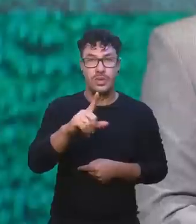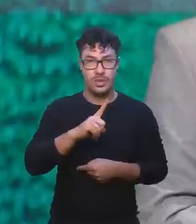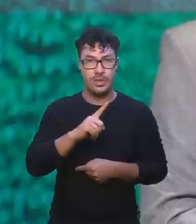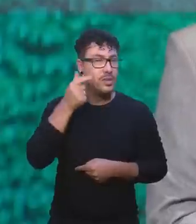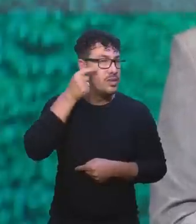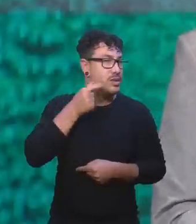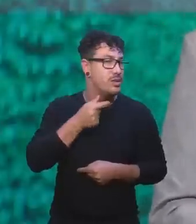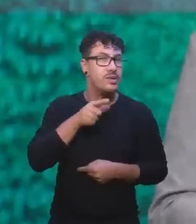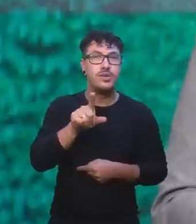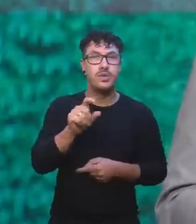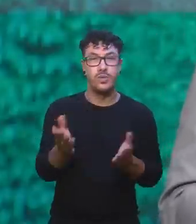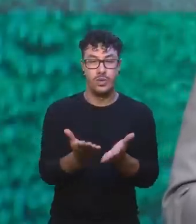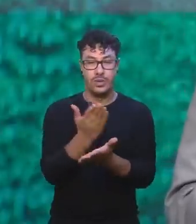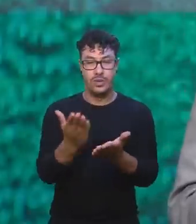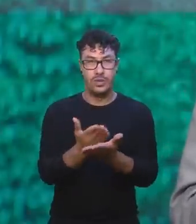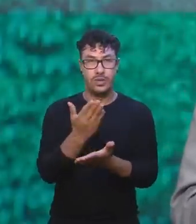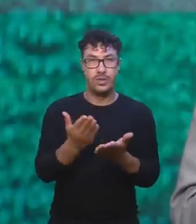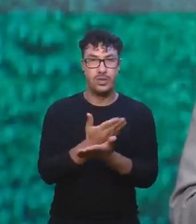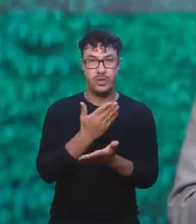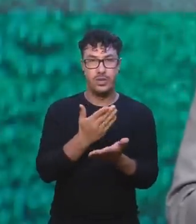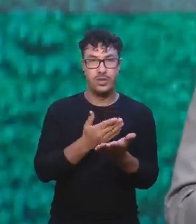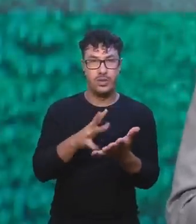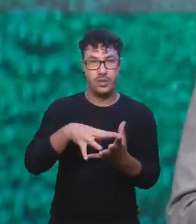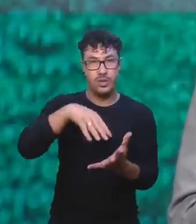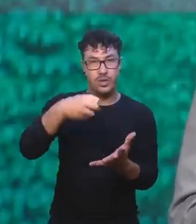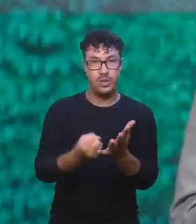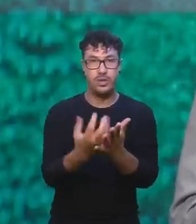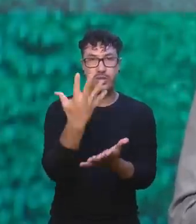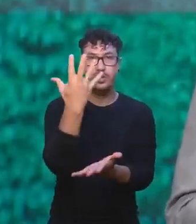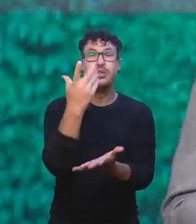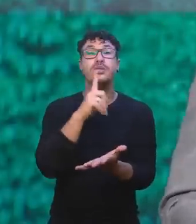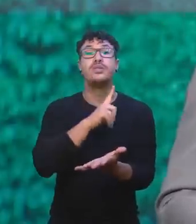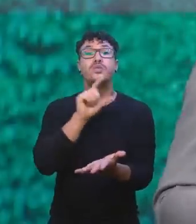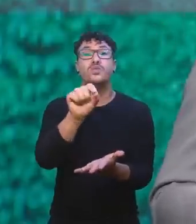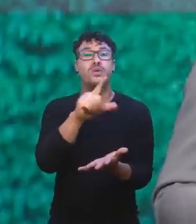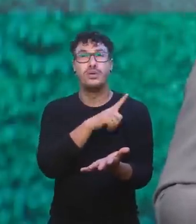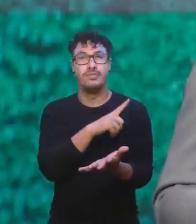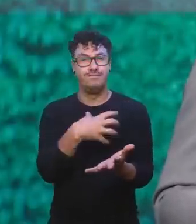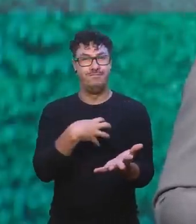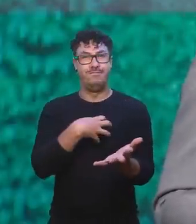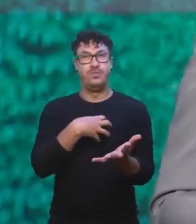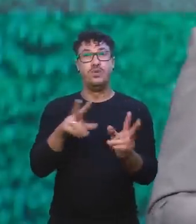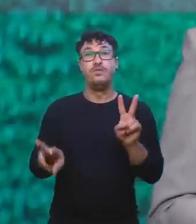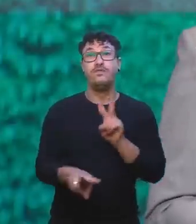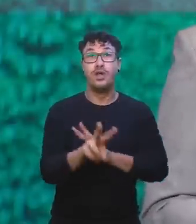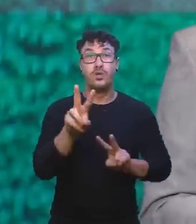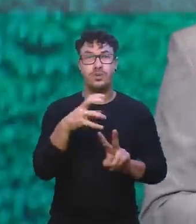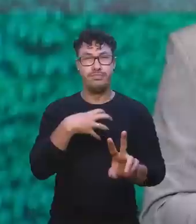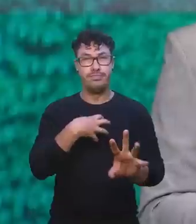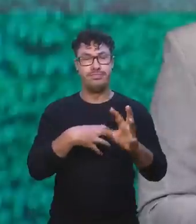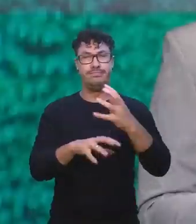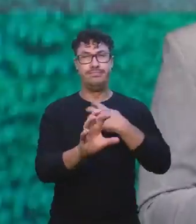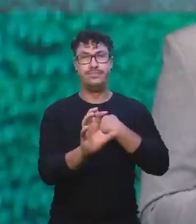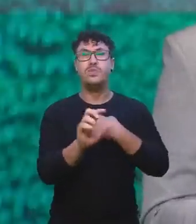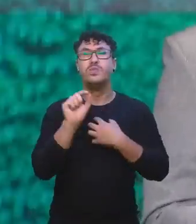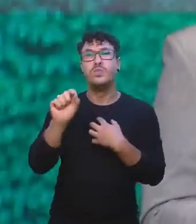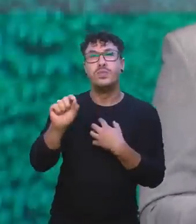Gênesis, ele chama do choque de valores, que geraria, segundo a expressão do nobre codificador,